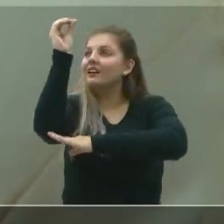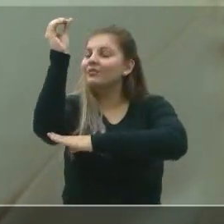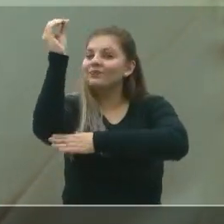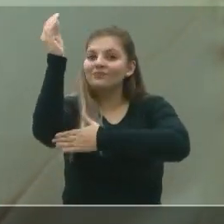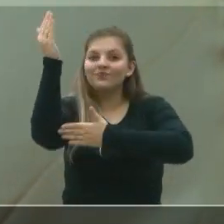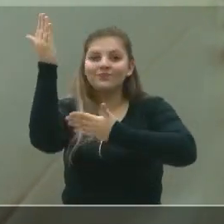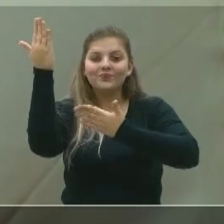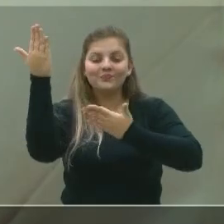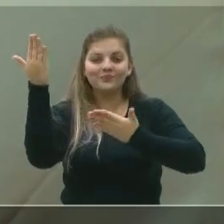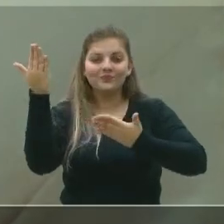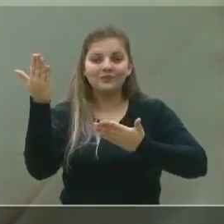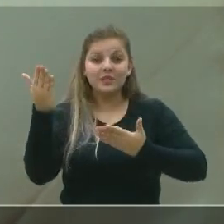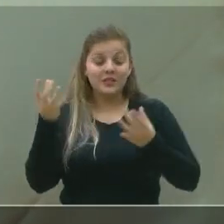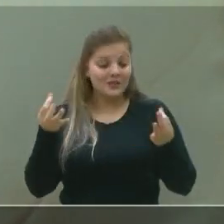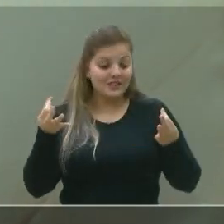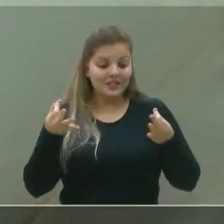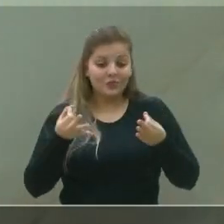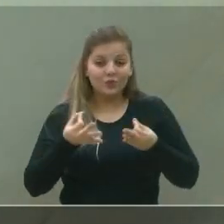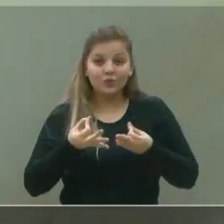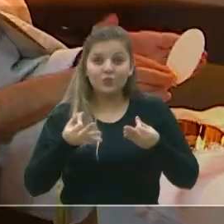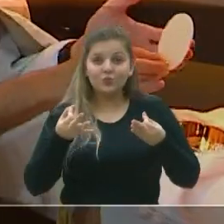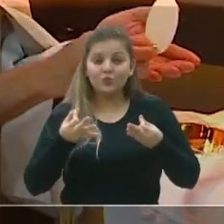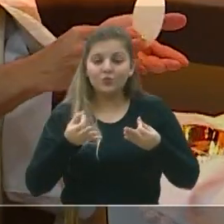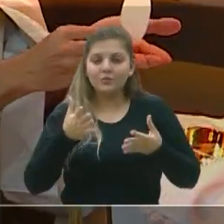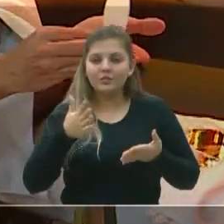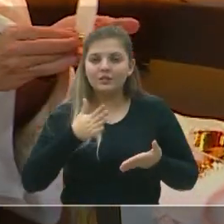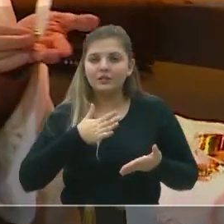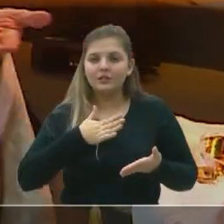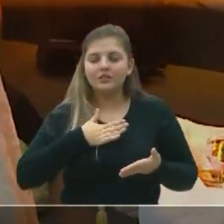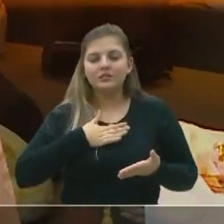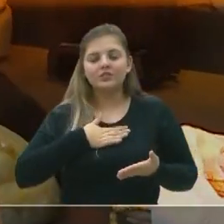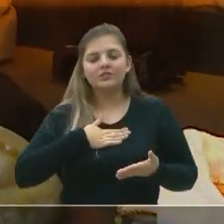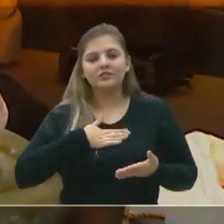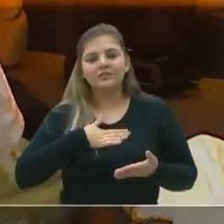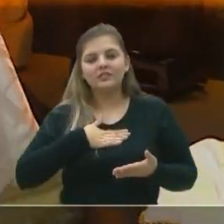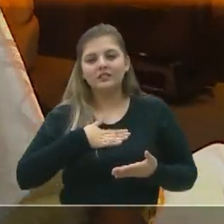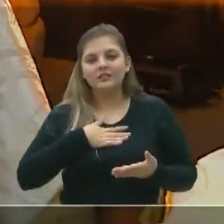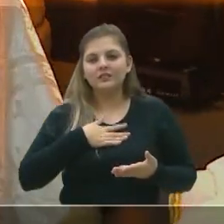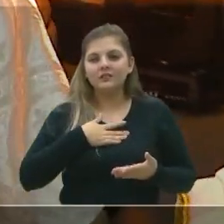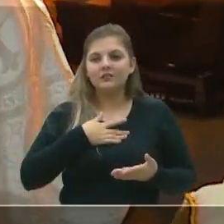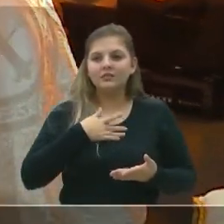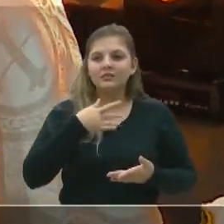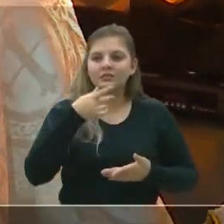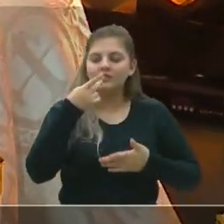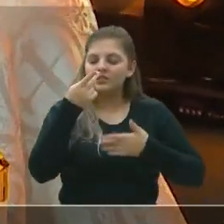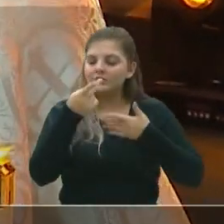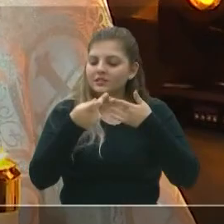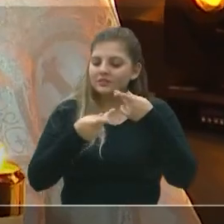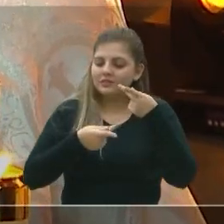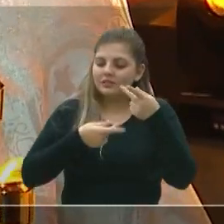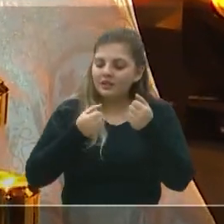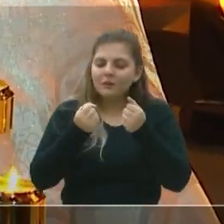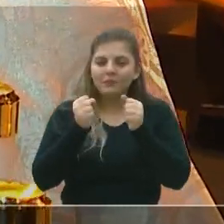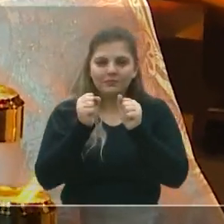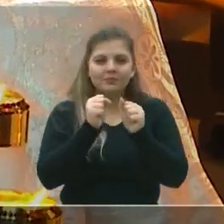levanta. Tão certo como falo e tu podes me